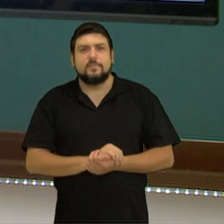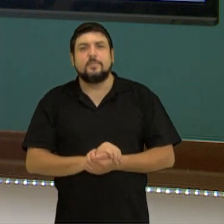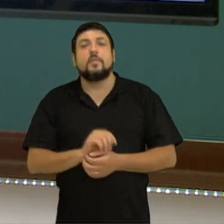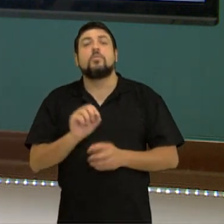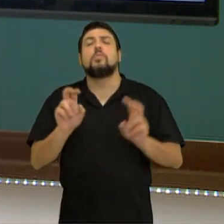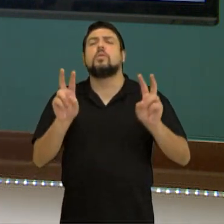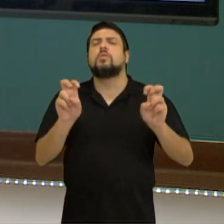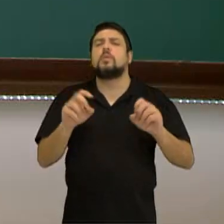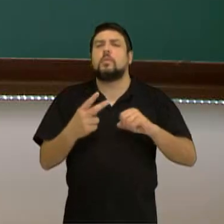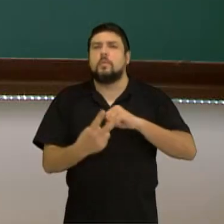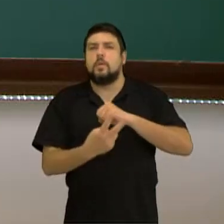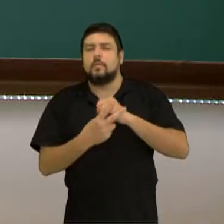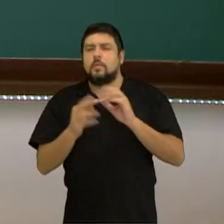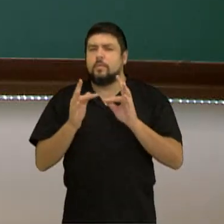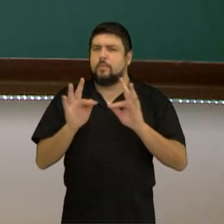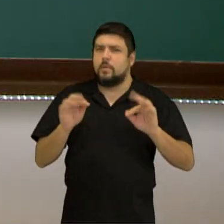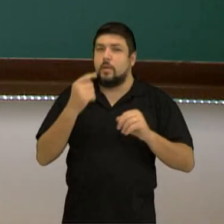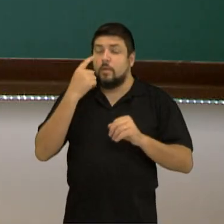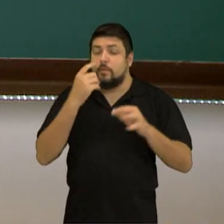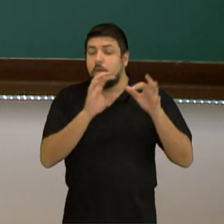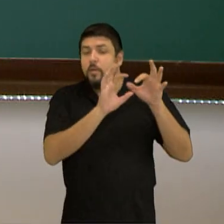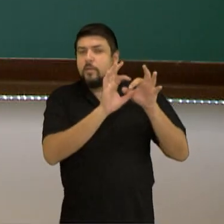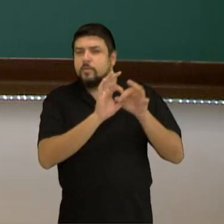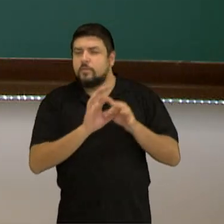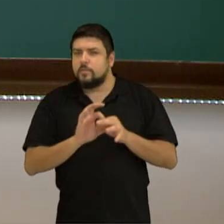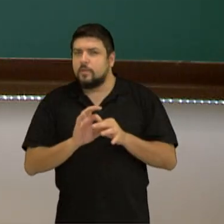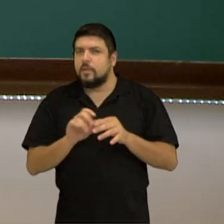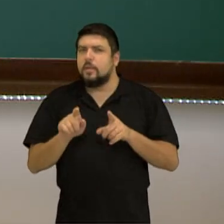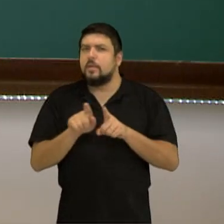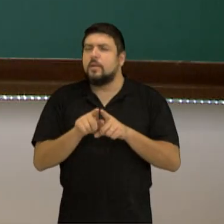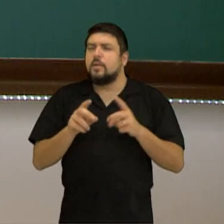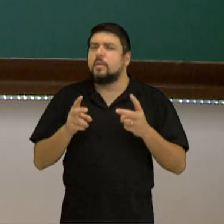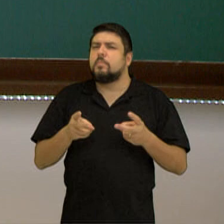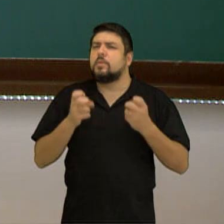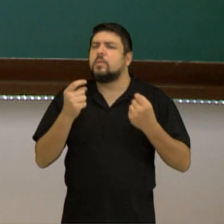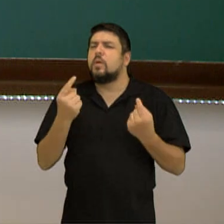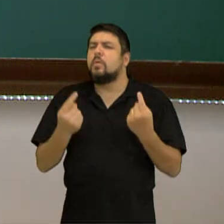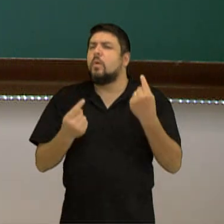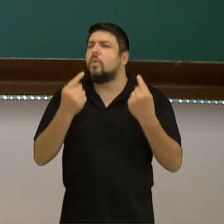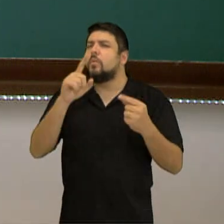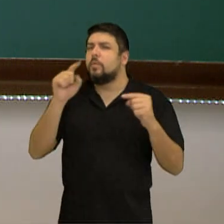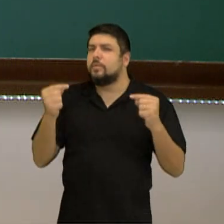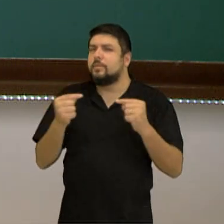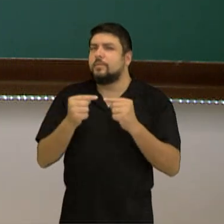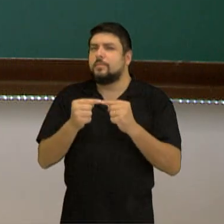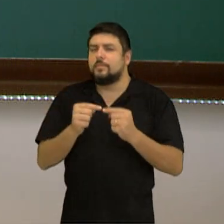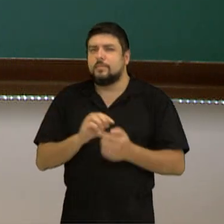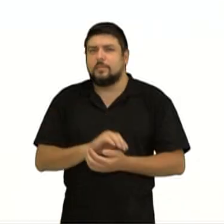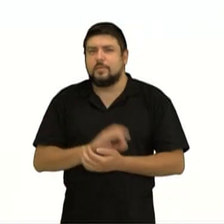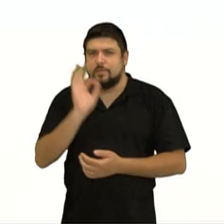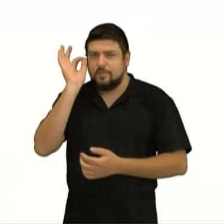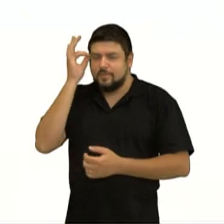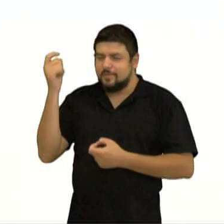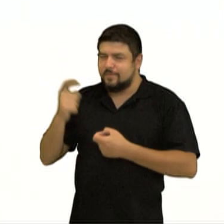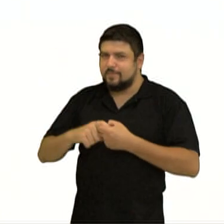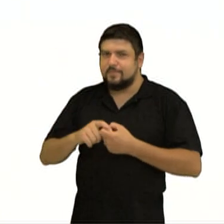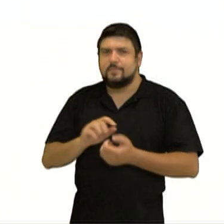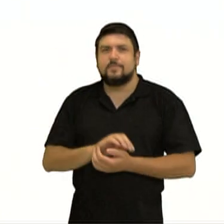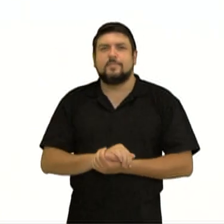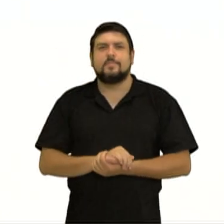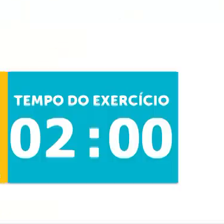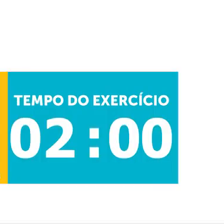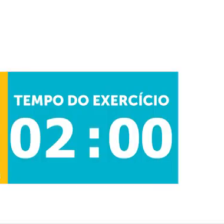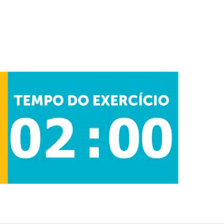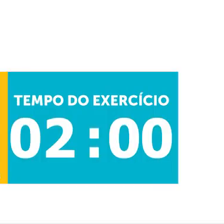verbs, ok? Vejam o contexto da frase e observem bem qual phrasal verb você encaixaria ali nas linhas. Já volto dando a resposta.